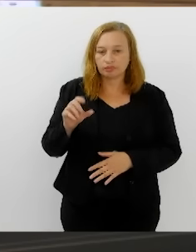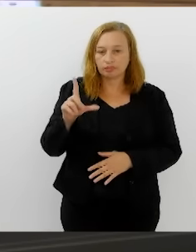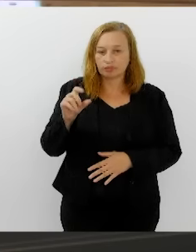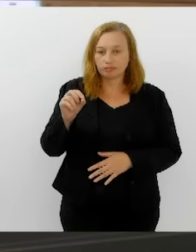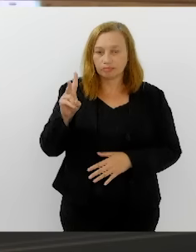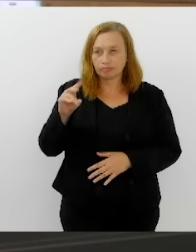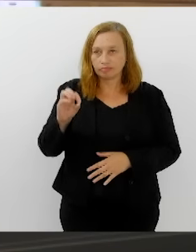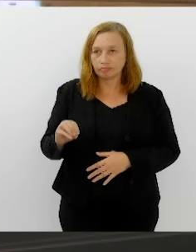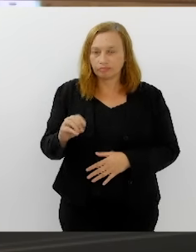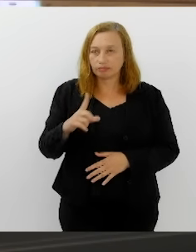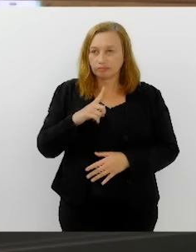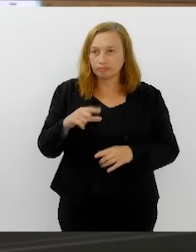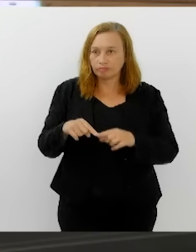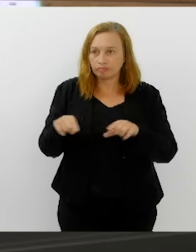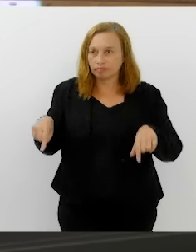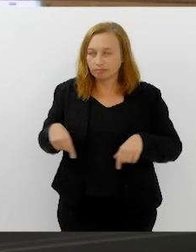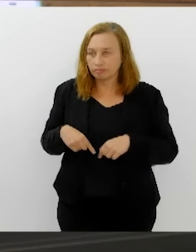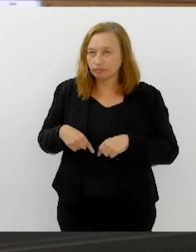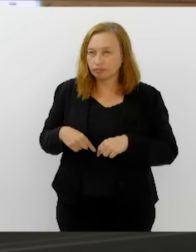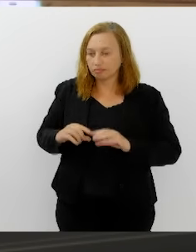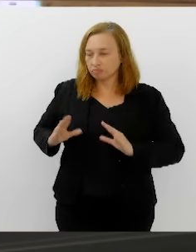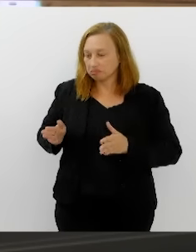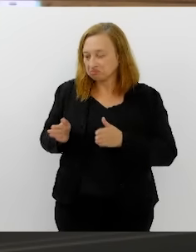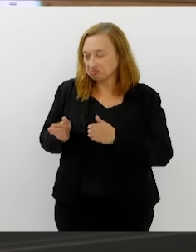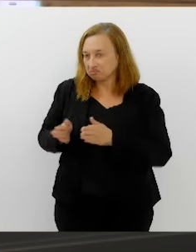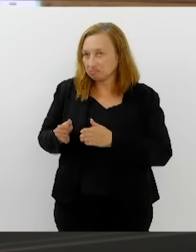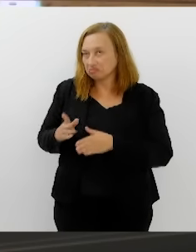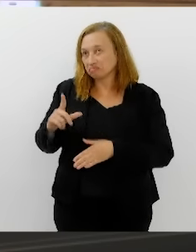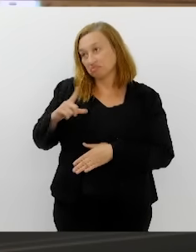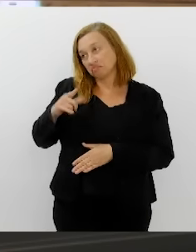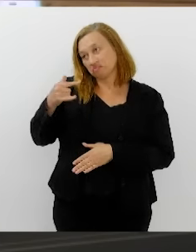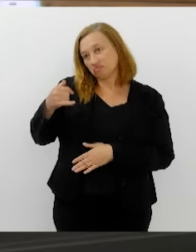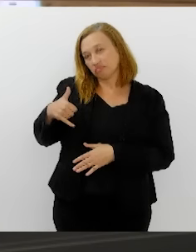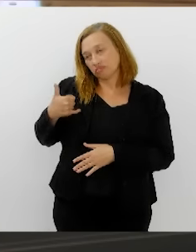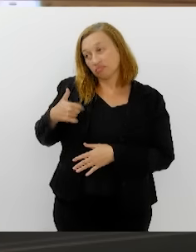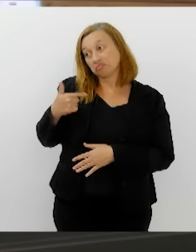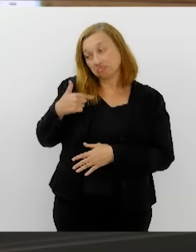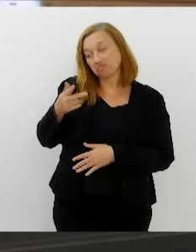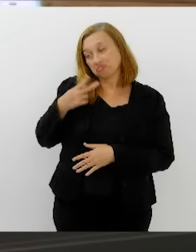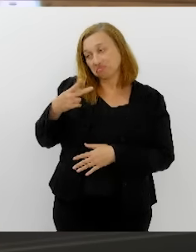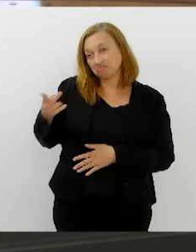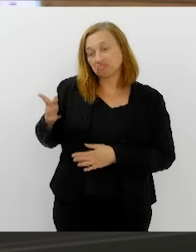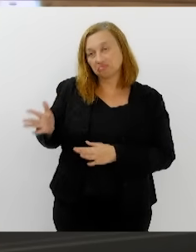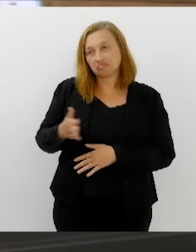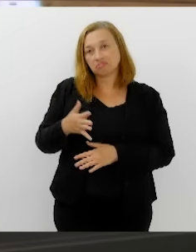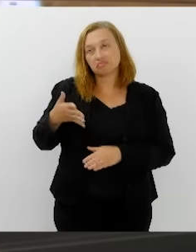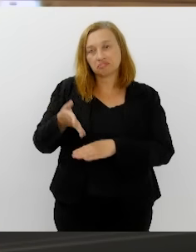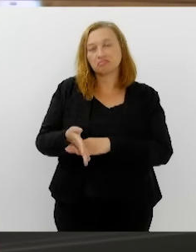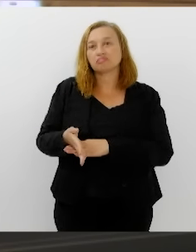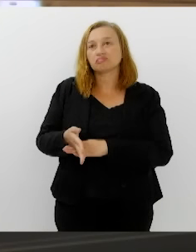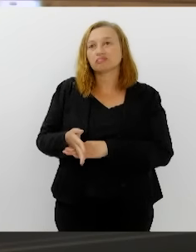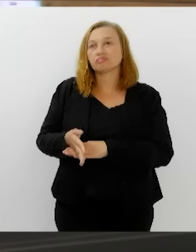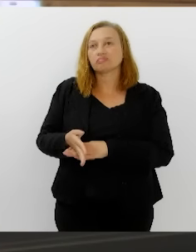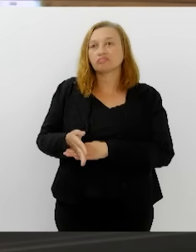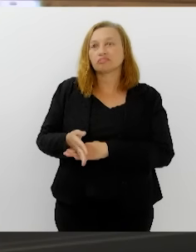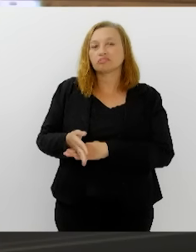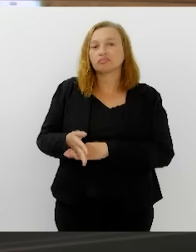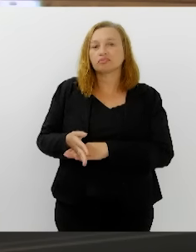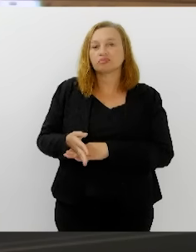e eu tinha 7 anos, deputado Hugo Léo, já era falante, o senhor sabe bem, e chegava lá e o Monsenhor